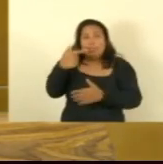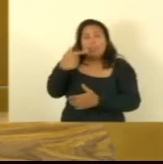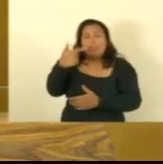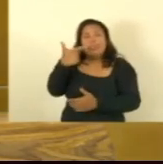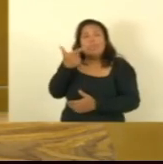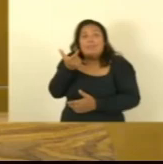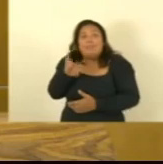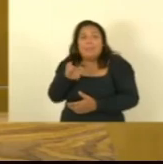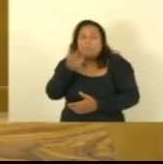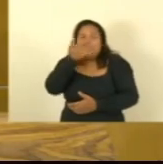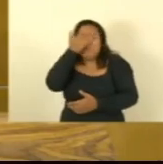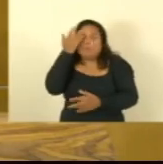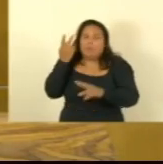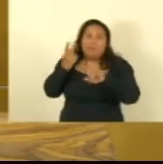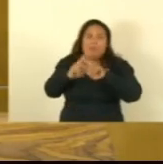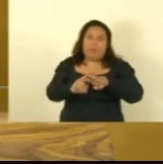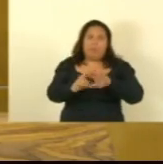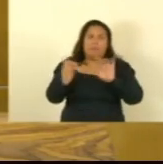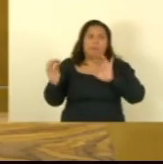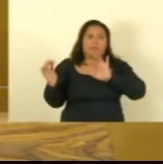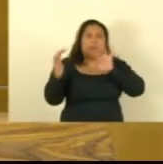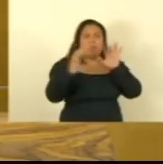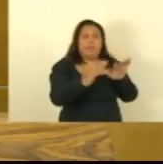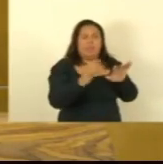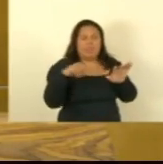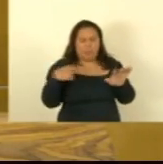presos. Nós fizemos, deputado Capitão Assunção, um